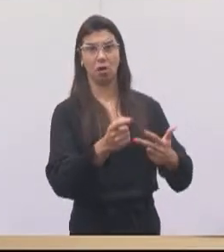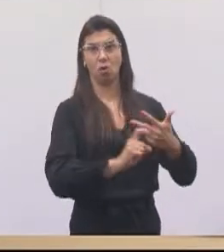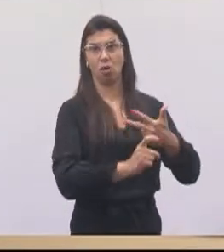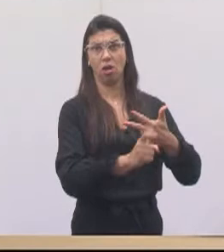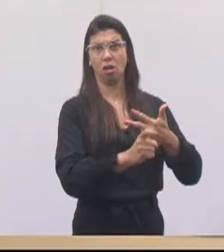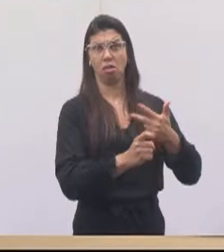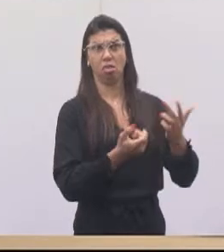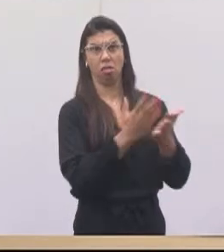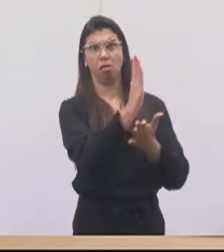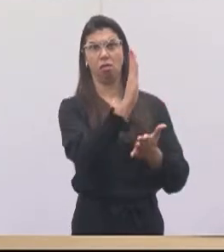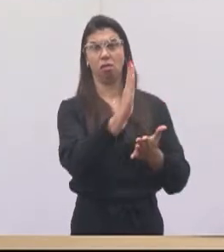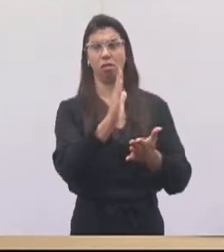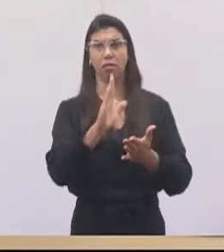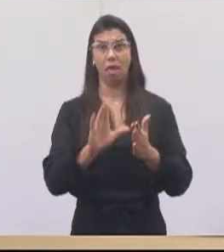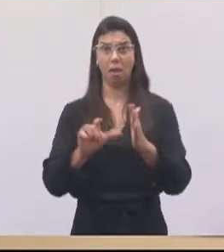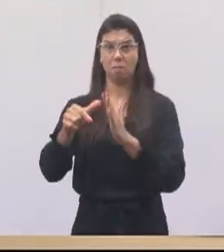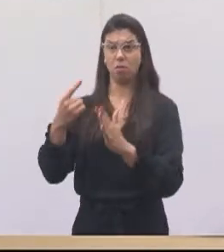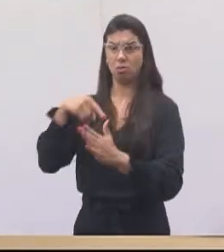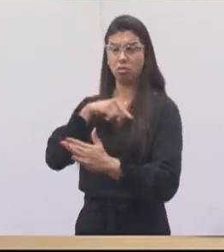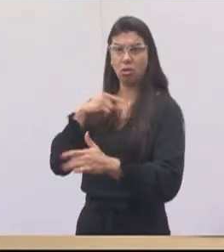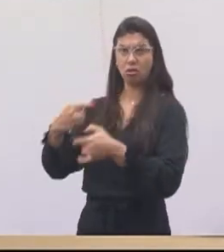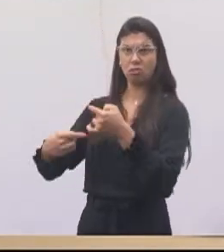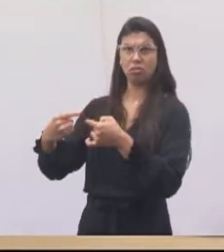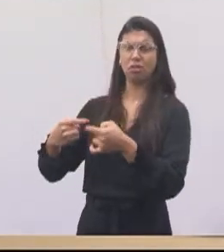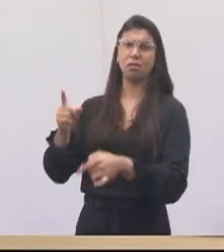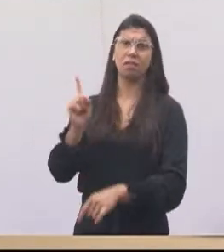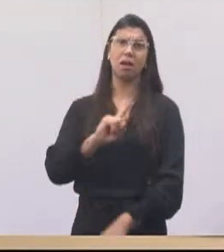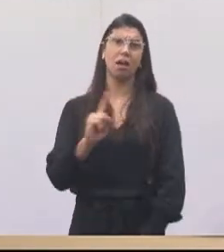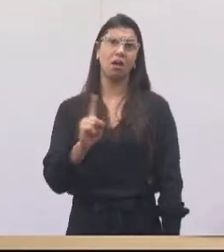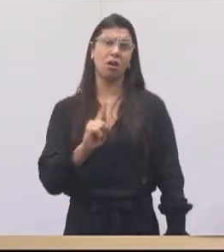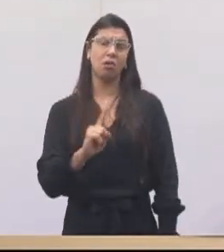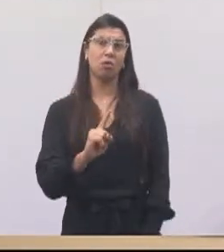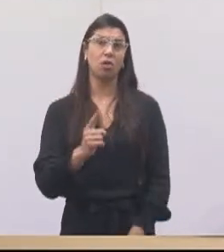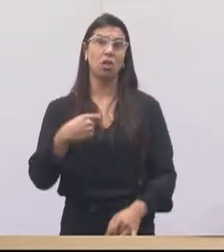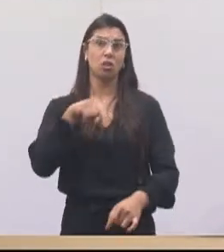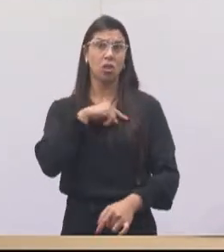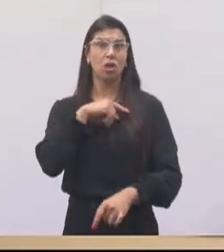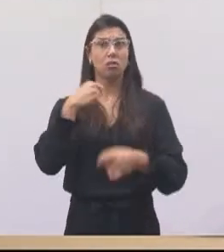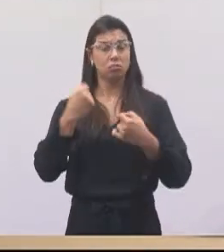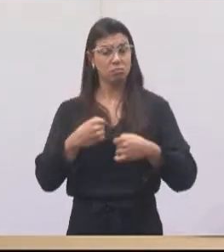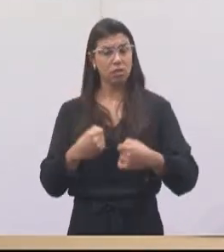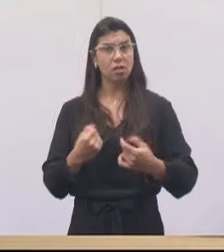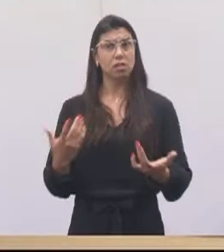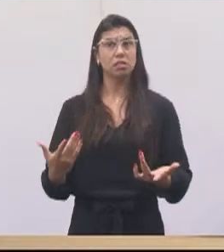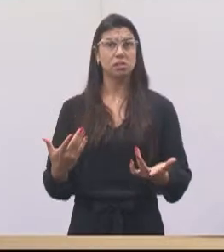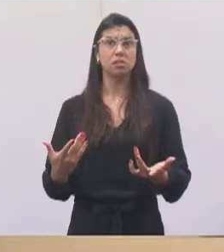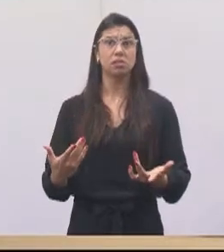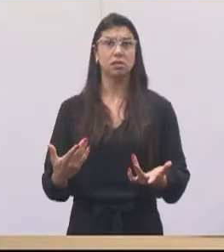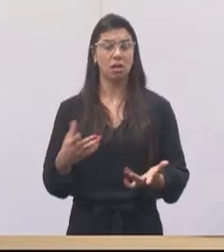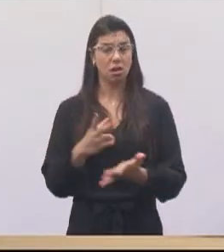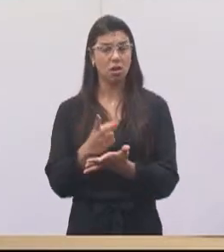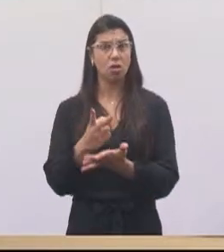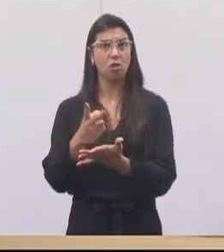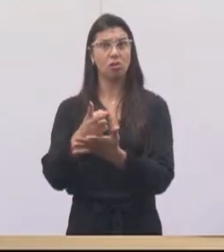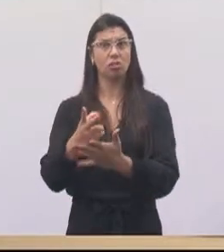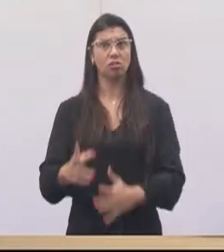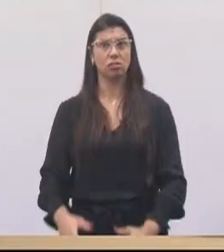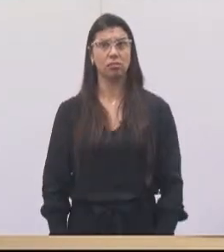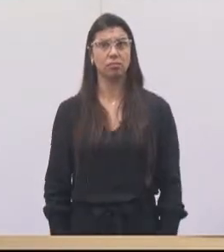depois aqui a gente estabelecer discussões, sugiro que a gente extingua a Câmara Municipal.